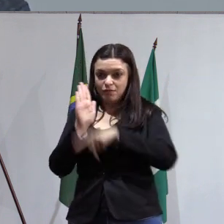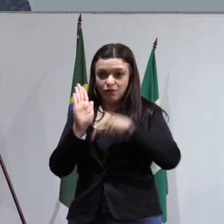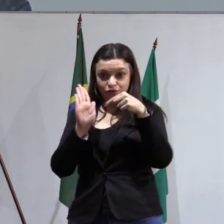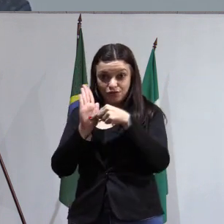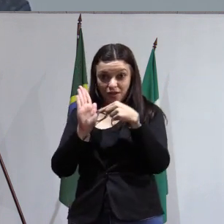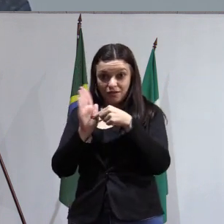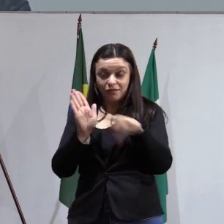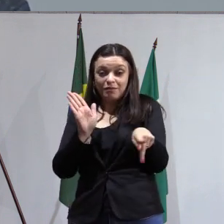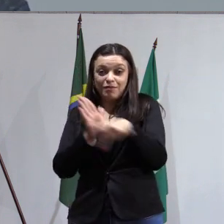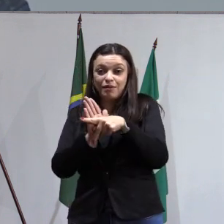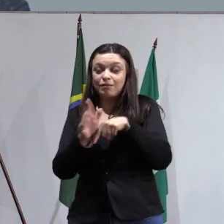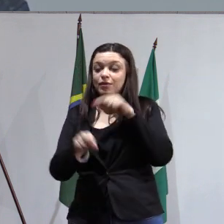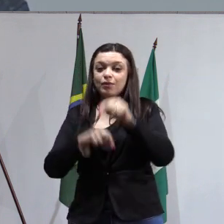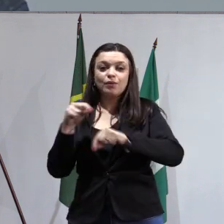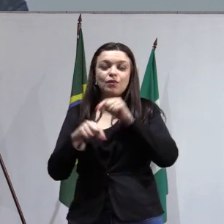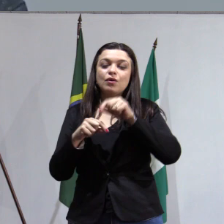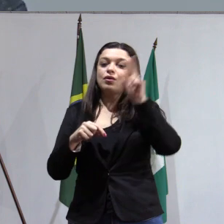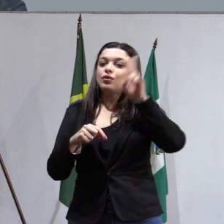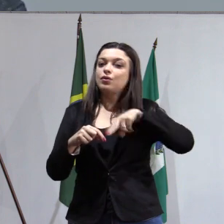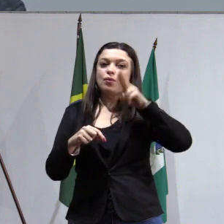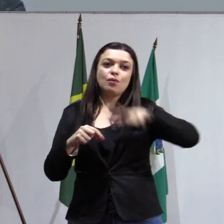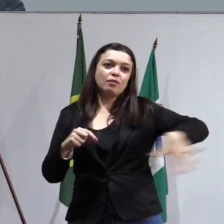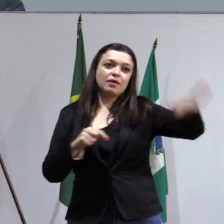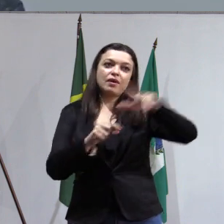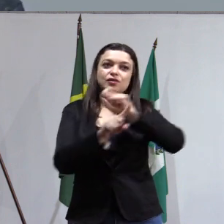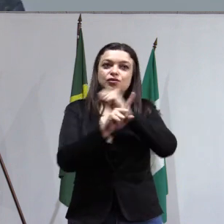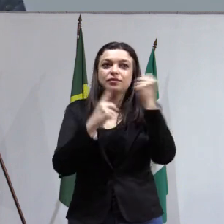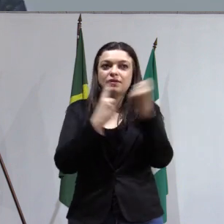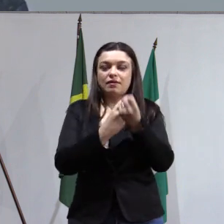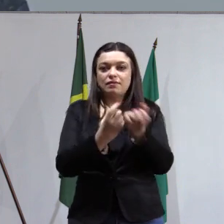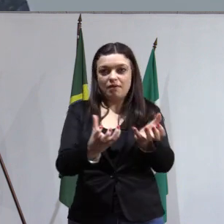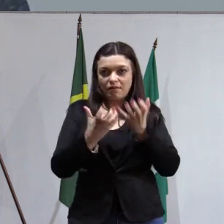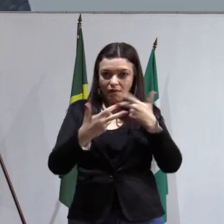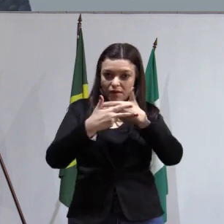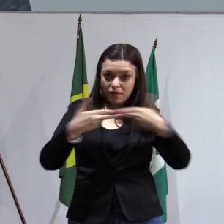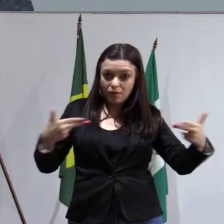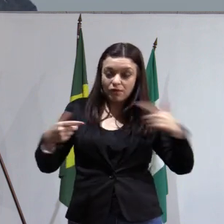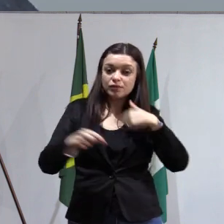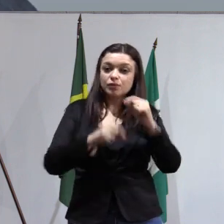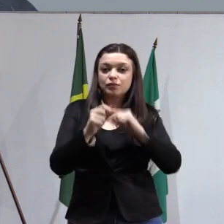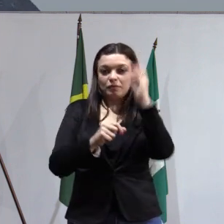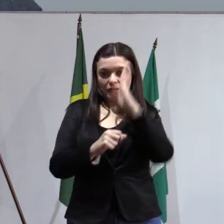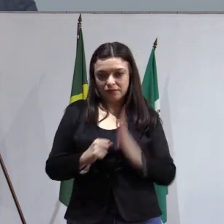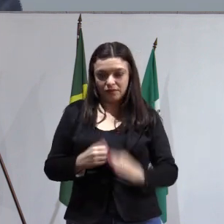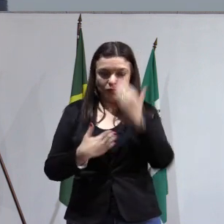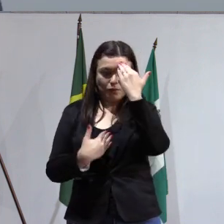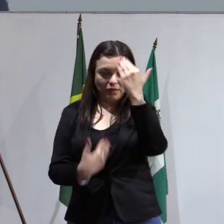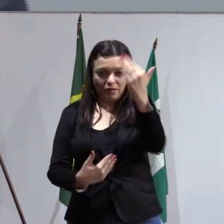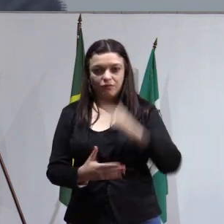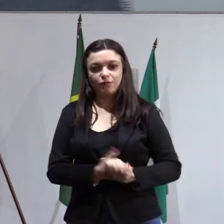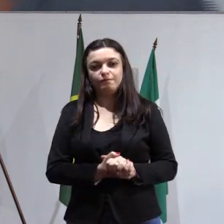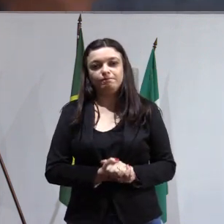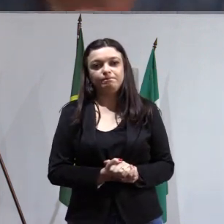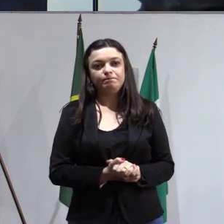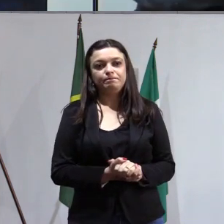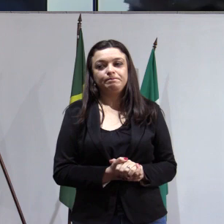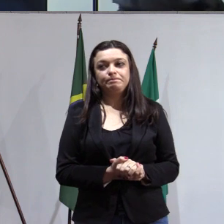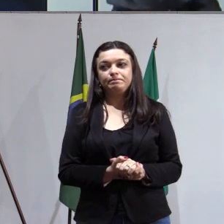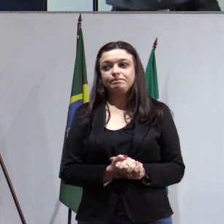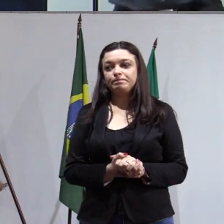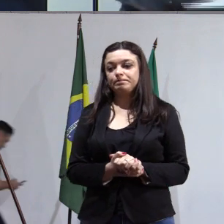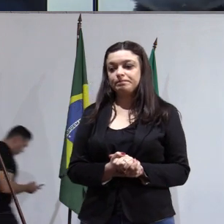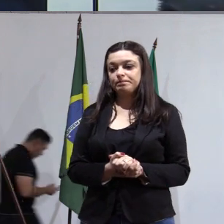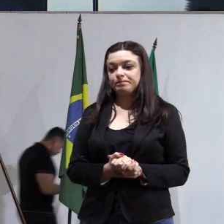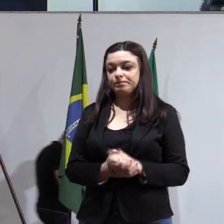apresentado, jamais atenderá o que a sociedade projetou e espera da Universidade Brasileira. Obrigado.